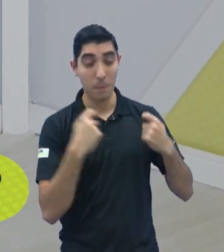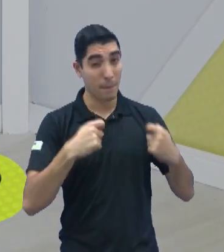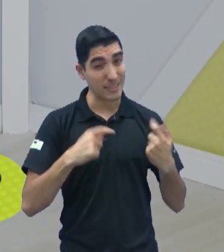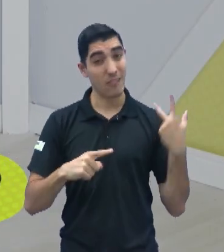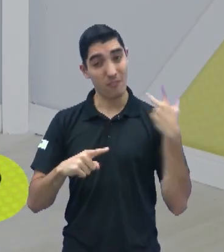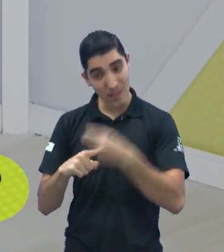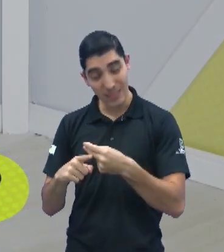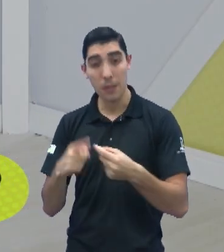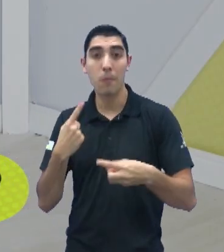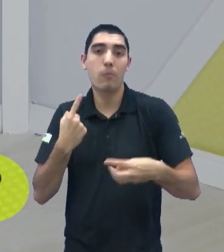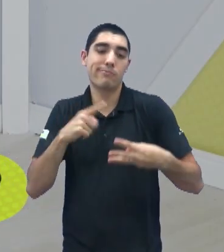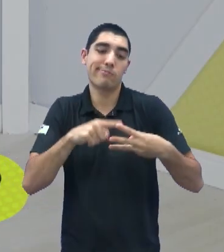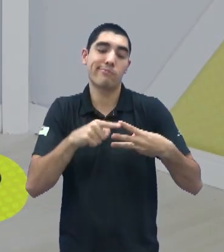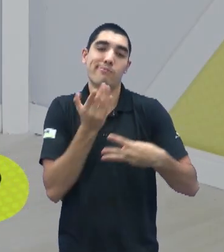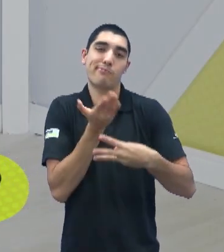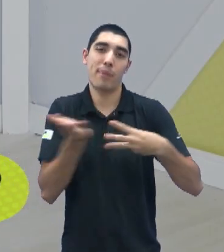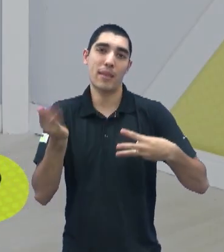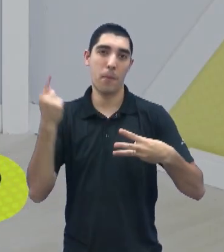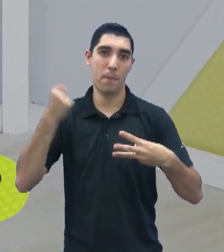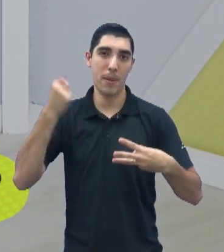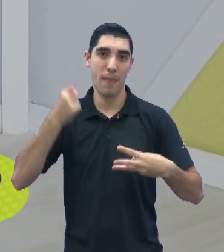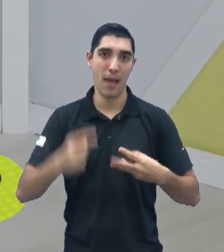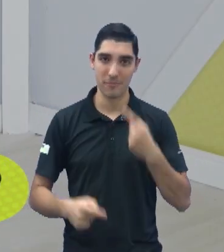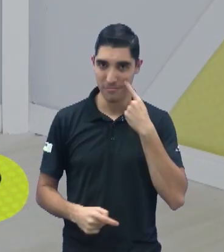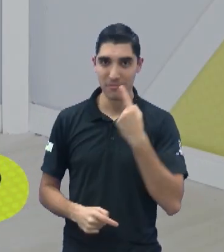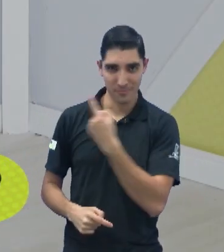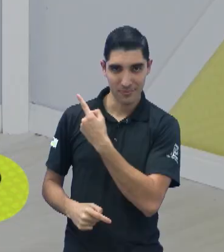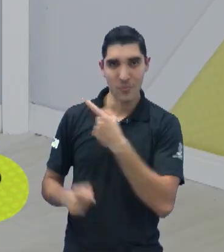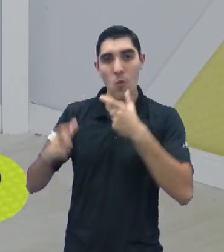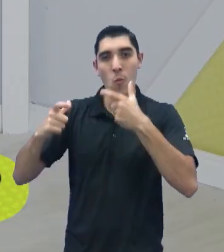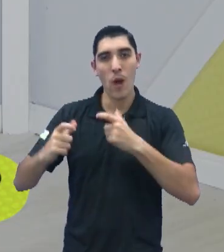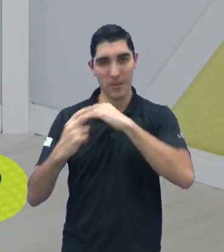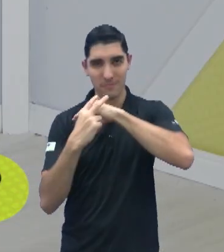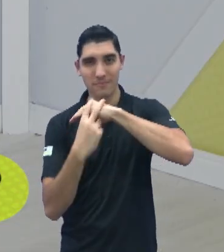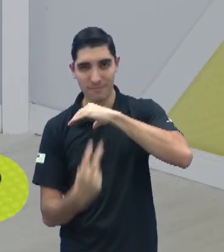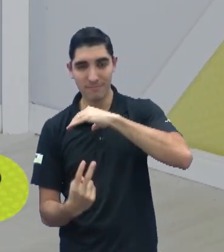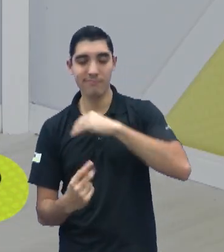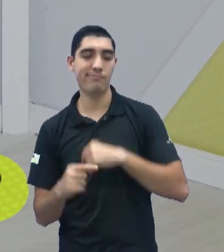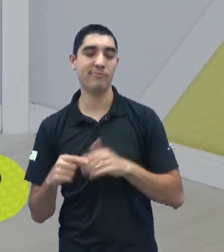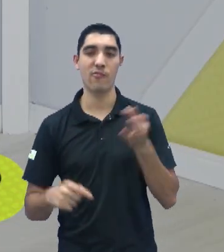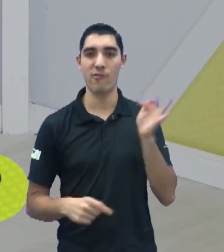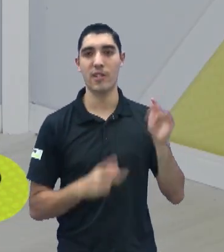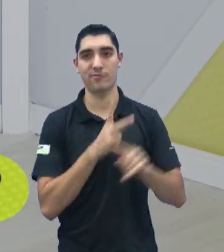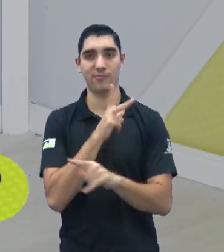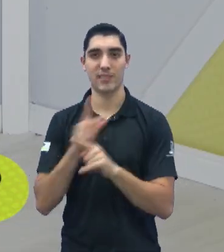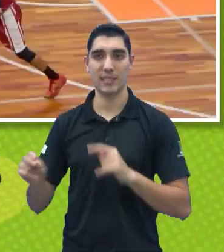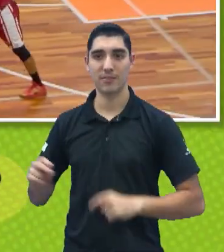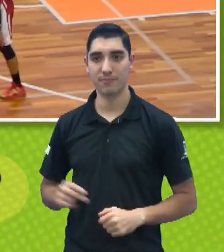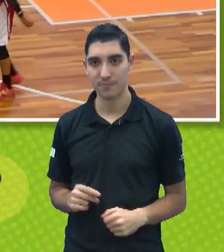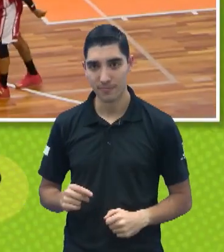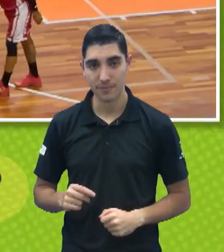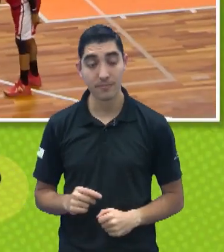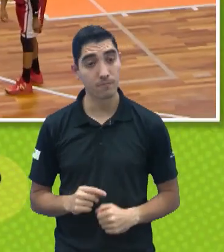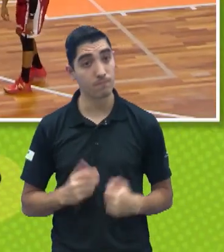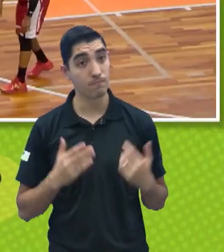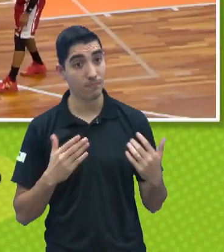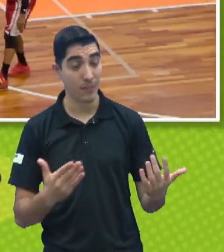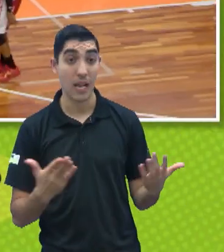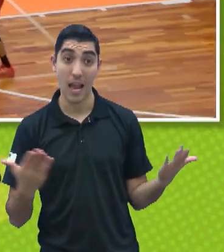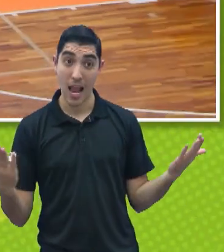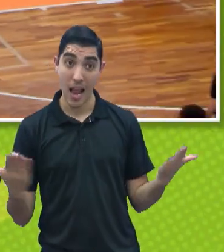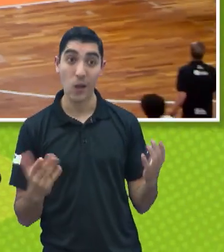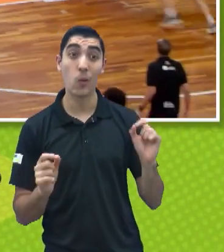já que no jogo de ida, esse aí ó, que você está vendo aqui, que foi na Farmaconde Arena, deu vitória de Franca. Paulito. Vieira, Davi contra Golias, né?